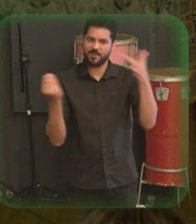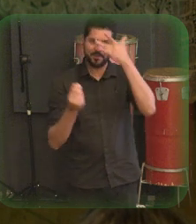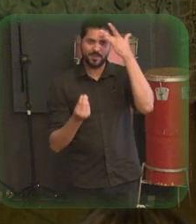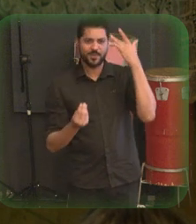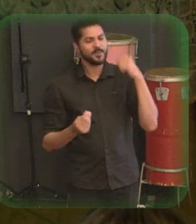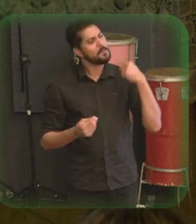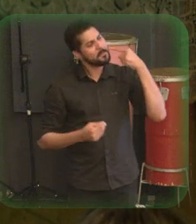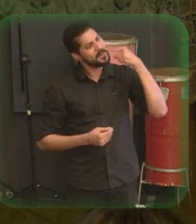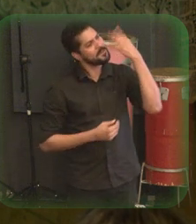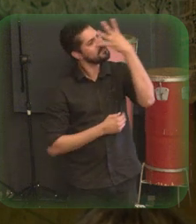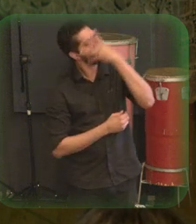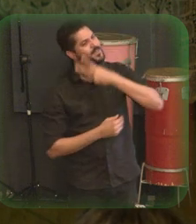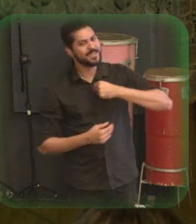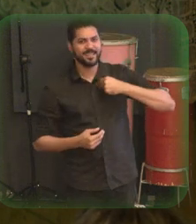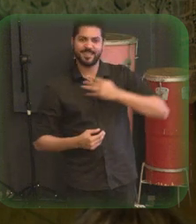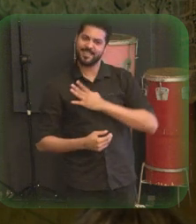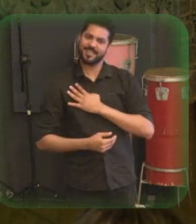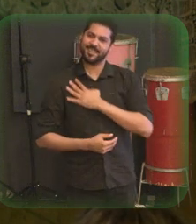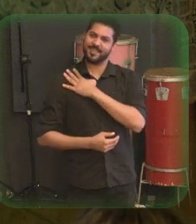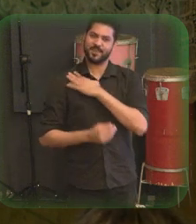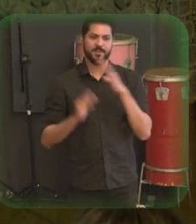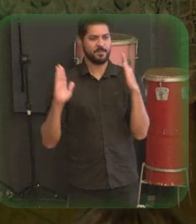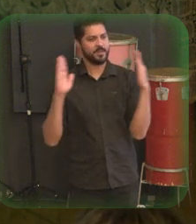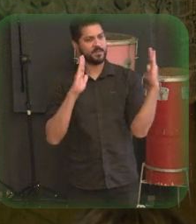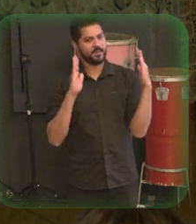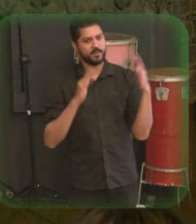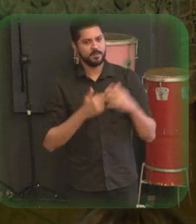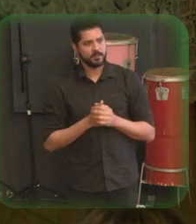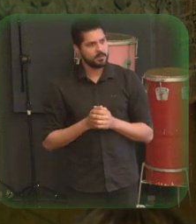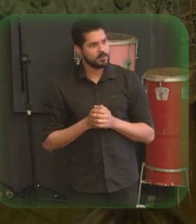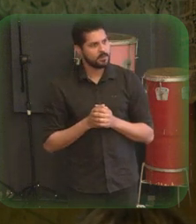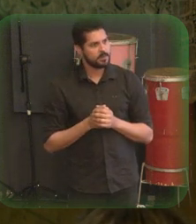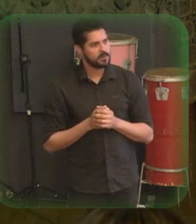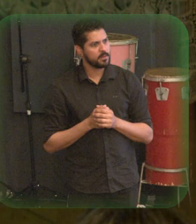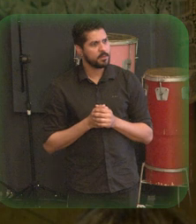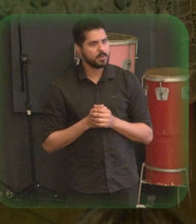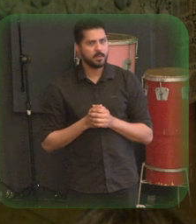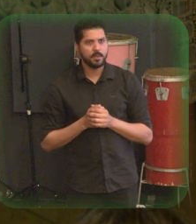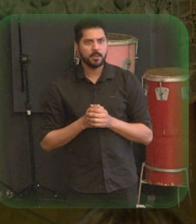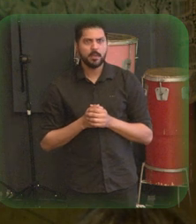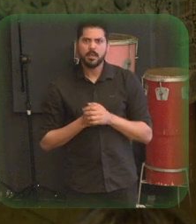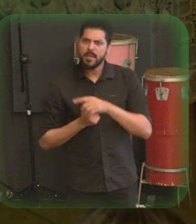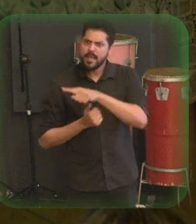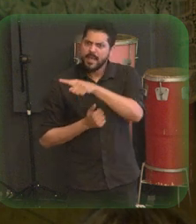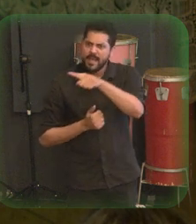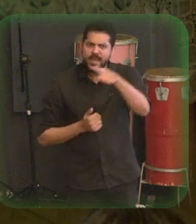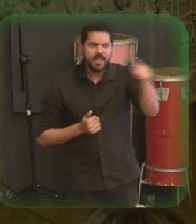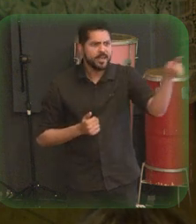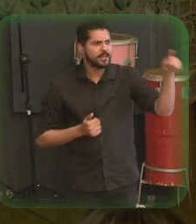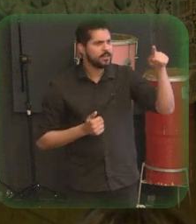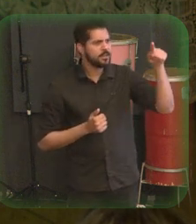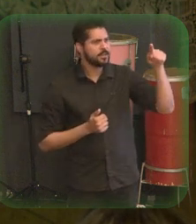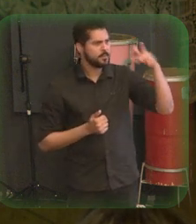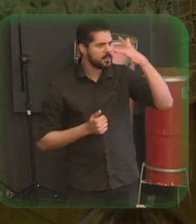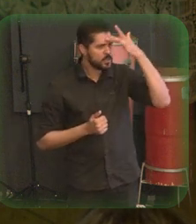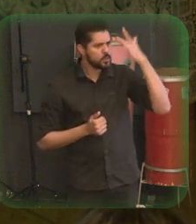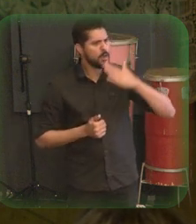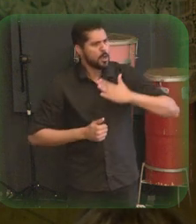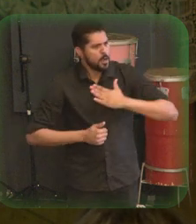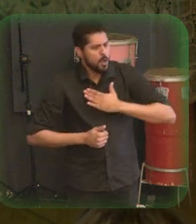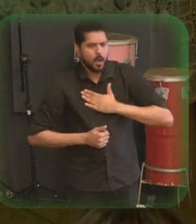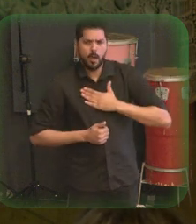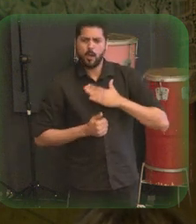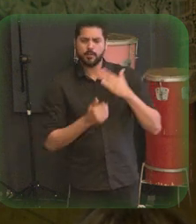militar. Hoje, essas pessoas têm que ser fortemente contestadas. Nós vamos